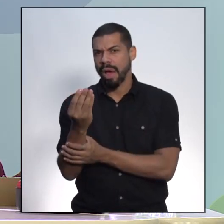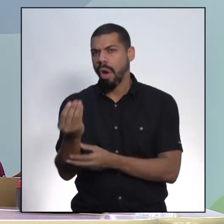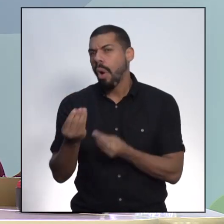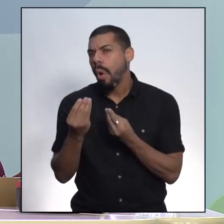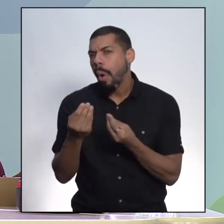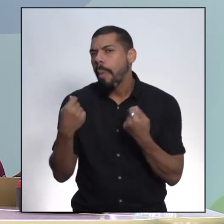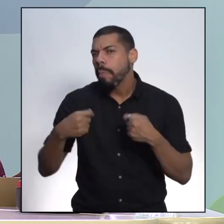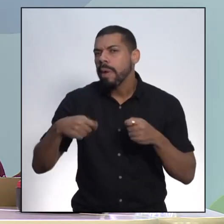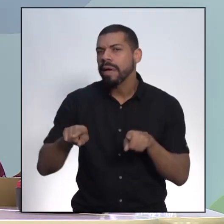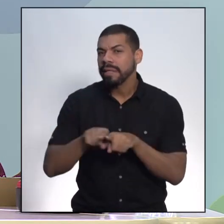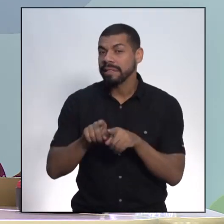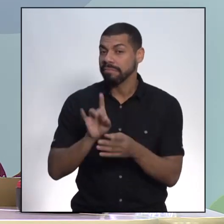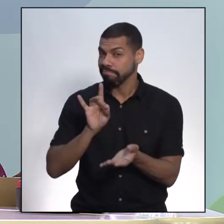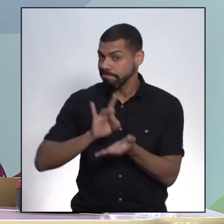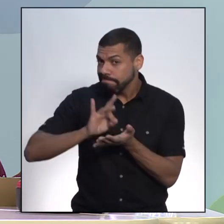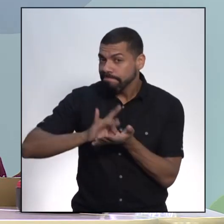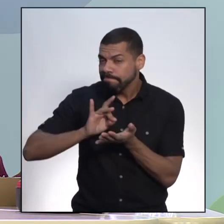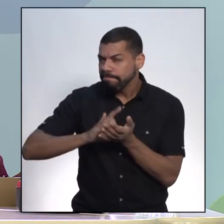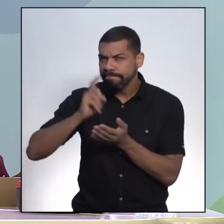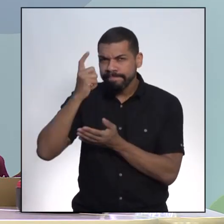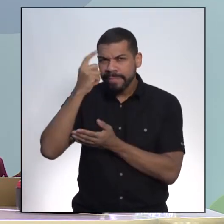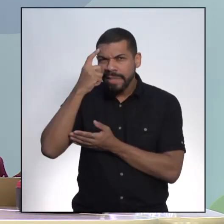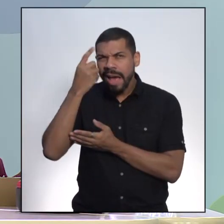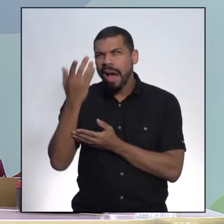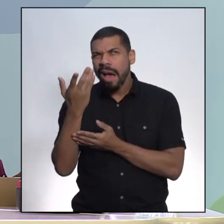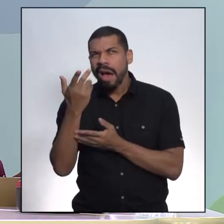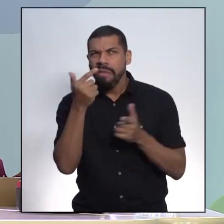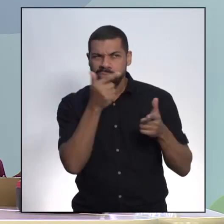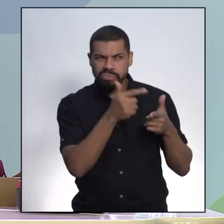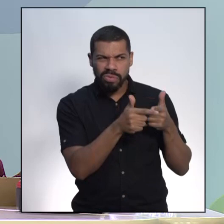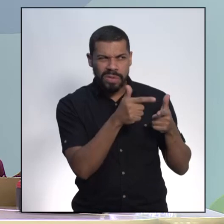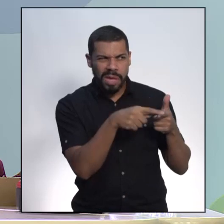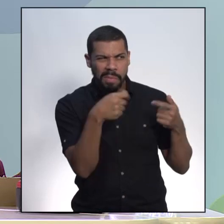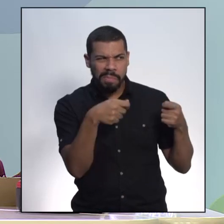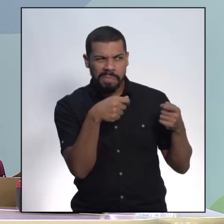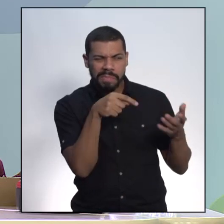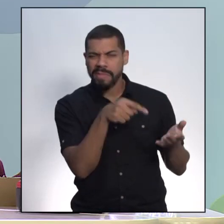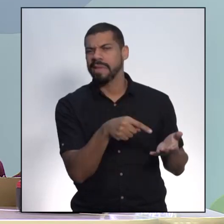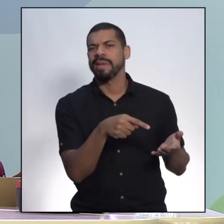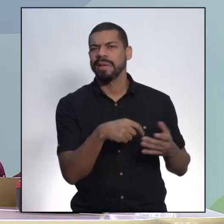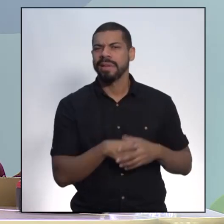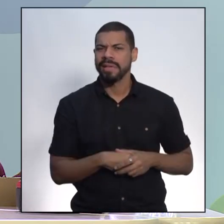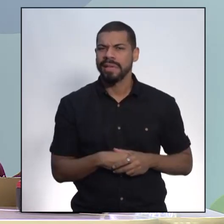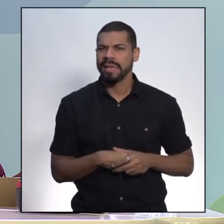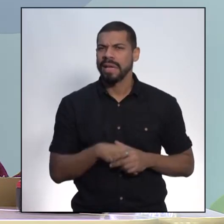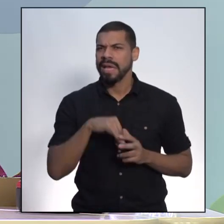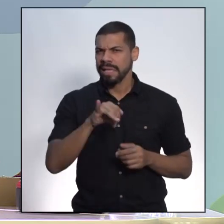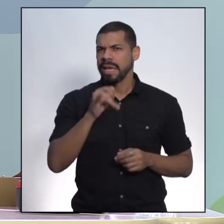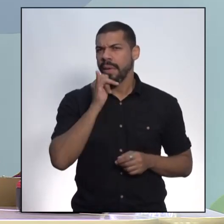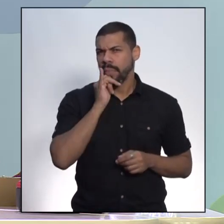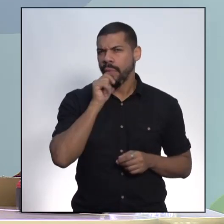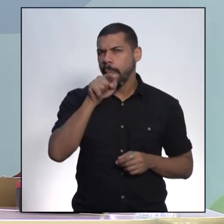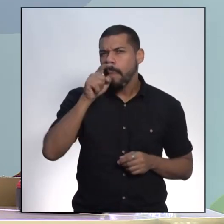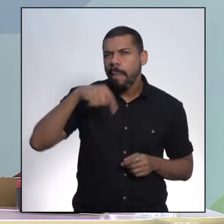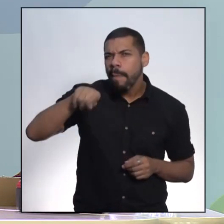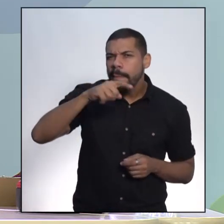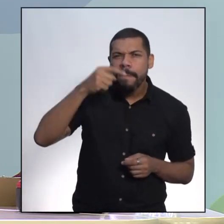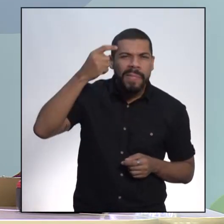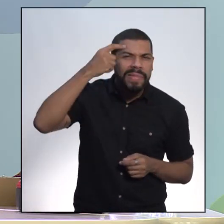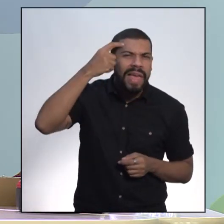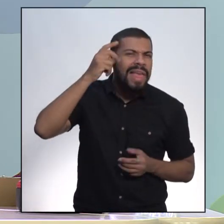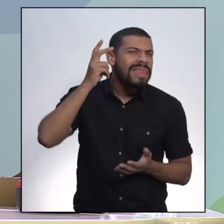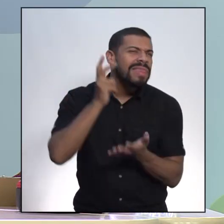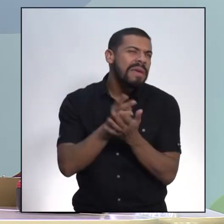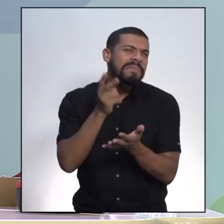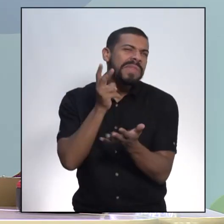eu preciso, na verdade, pensar num problema. Será que sempre eu preciso pensar num problema? Se você pensar bem, toda